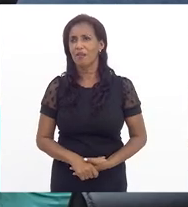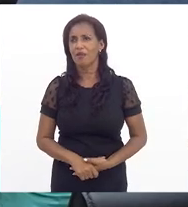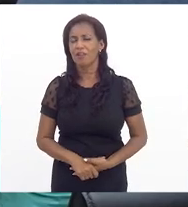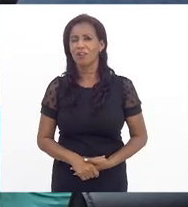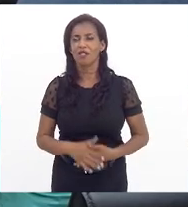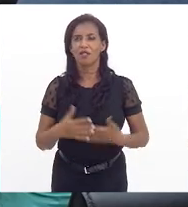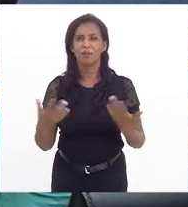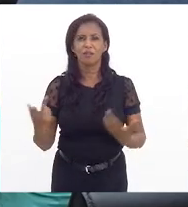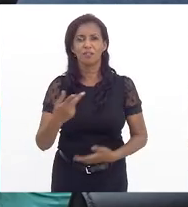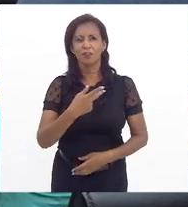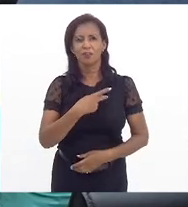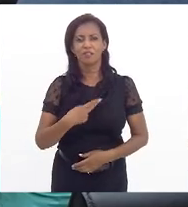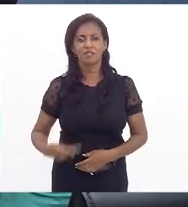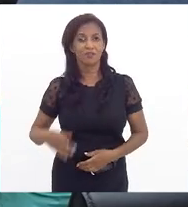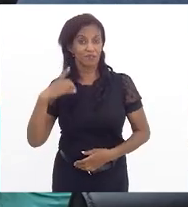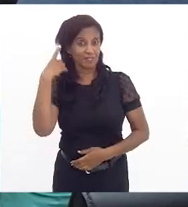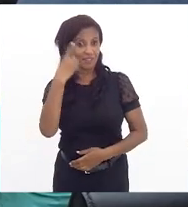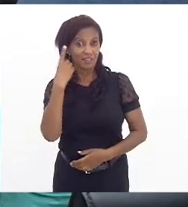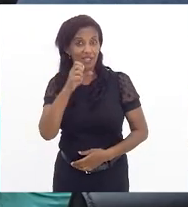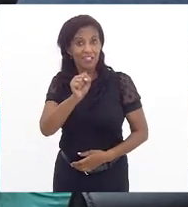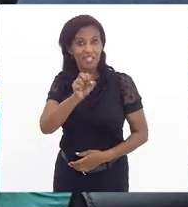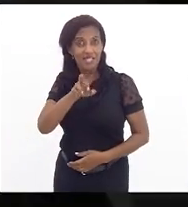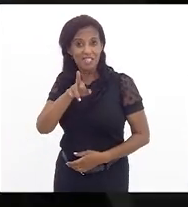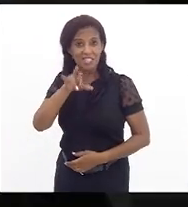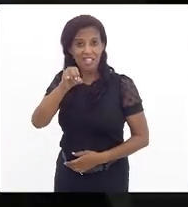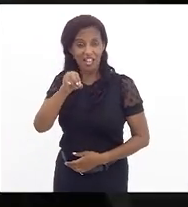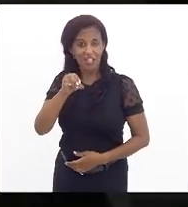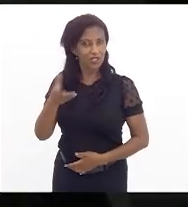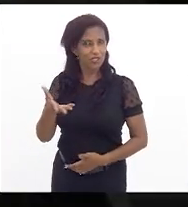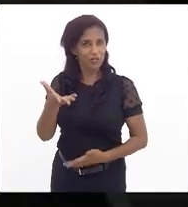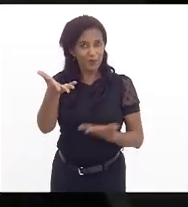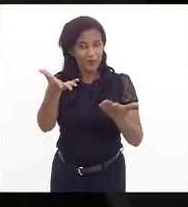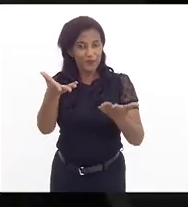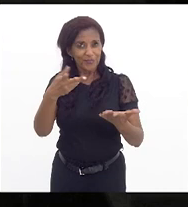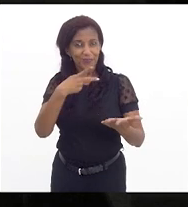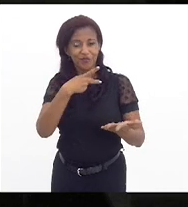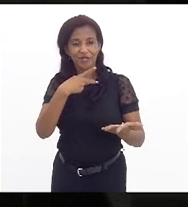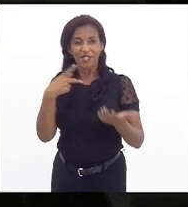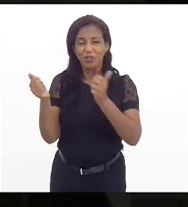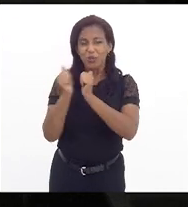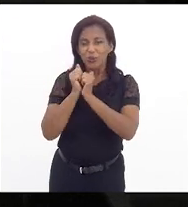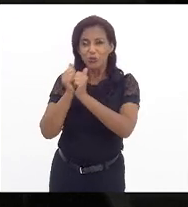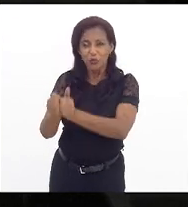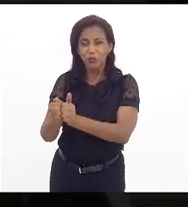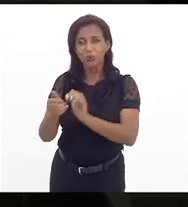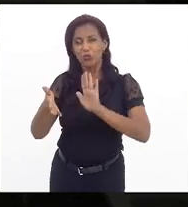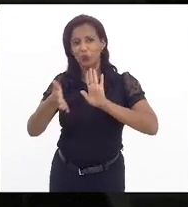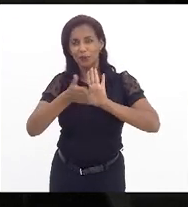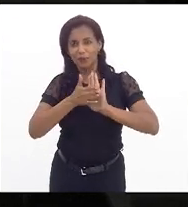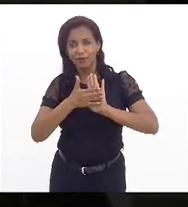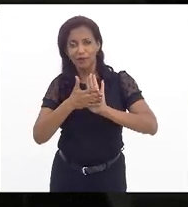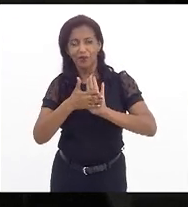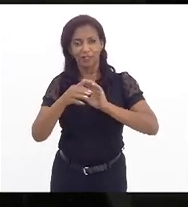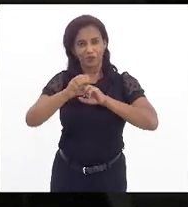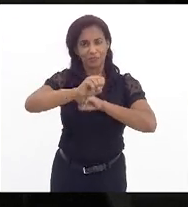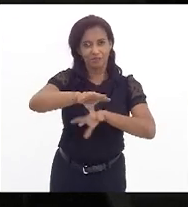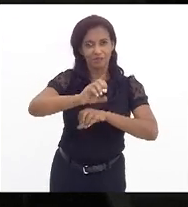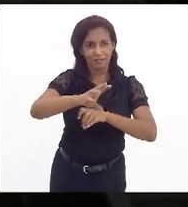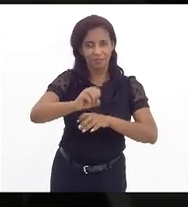Senhor presidente, deputado Sérgio Fernandes, que aliás é um deputado que acompanha de perto a pauta da educação aqui na Assembleia,